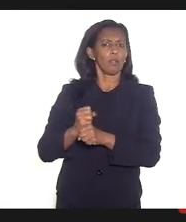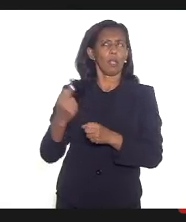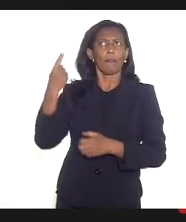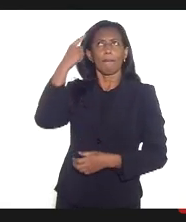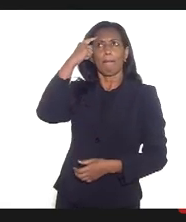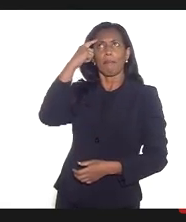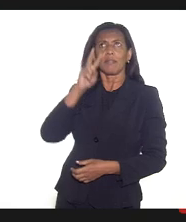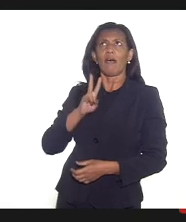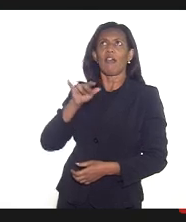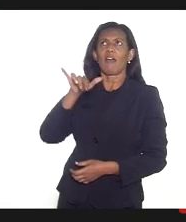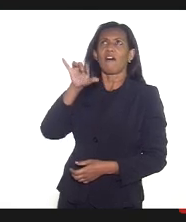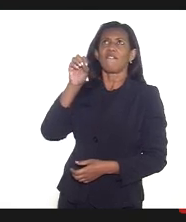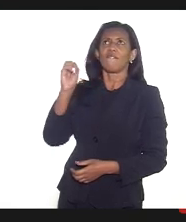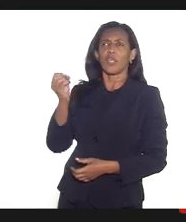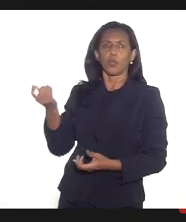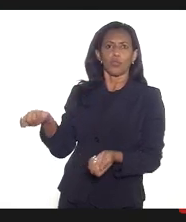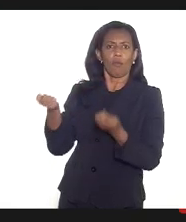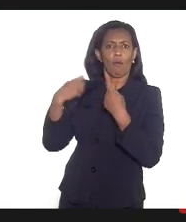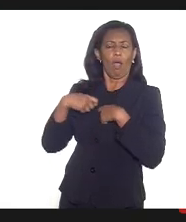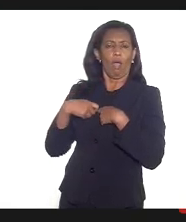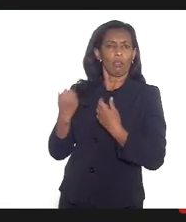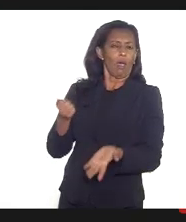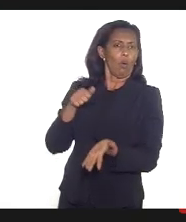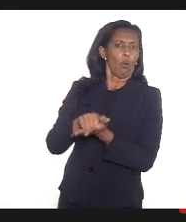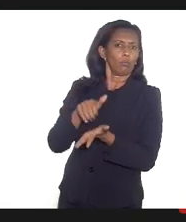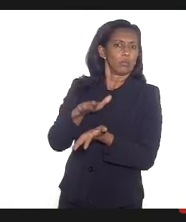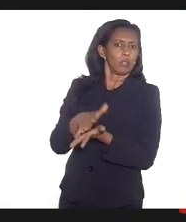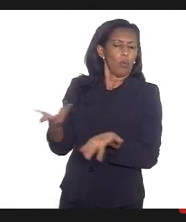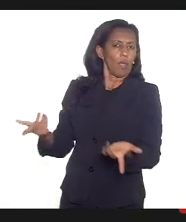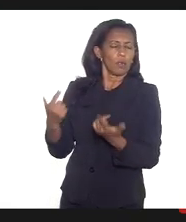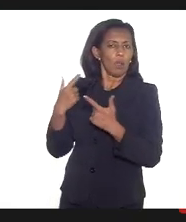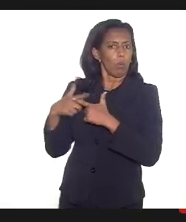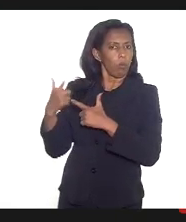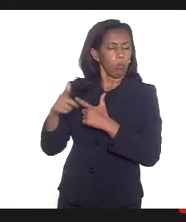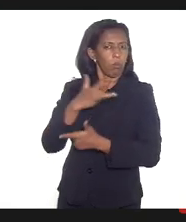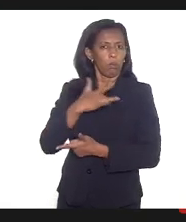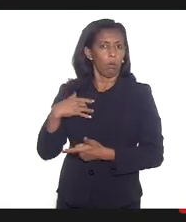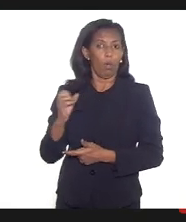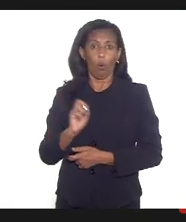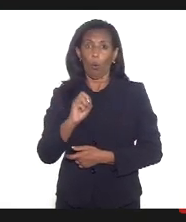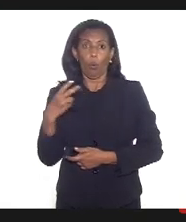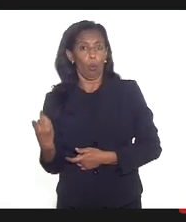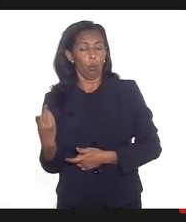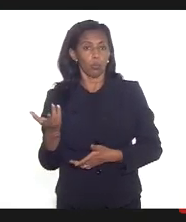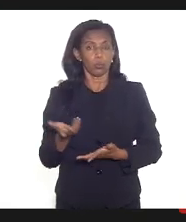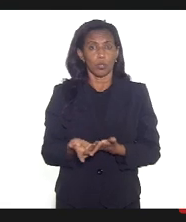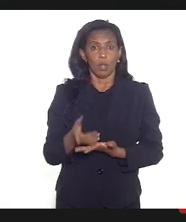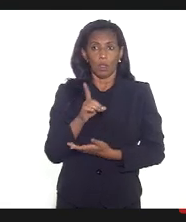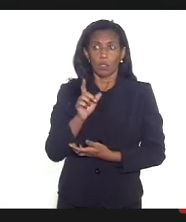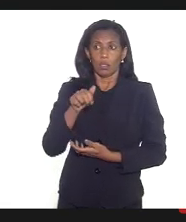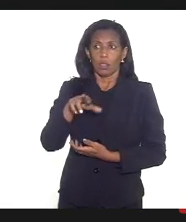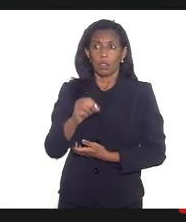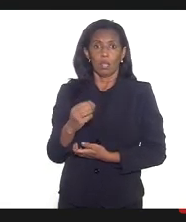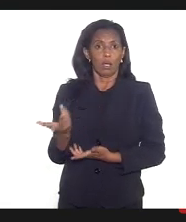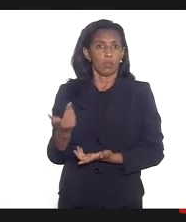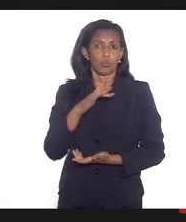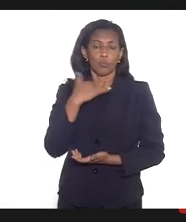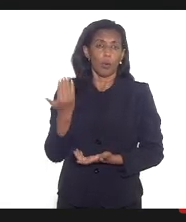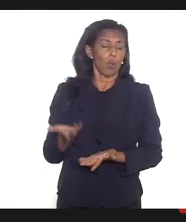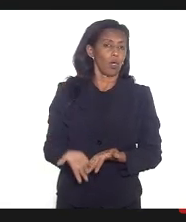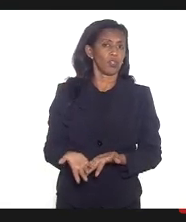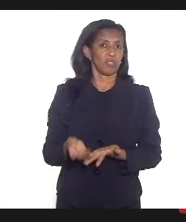pensar que vírus inativado vai levar a qualquer potencial ou real dando fetal